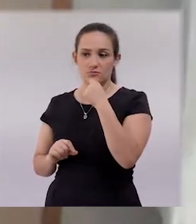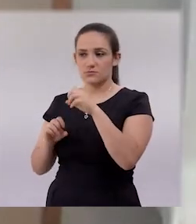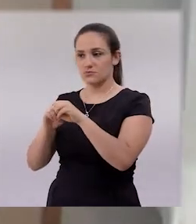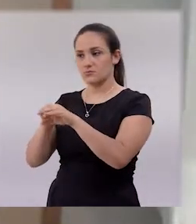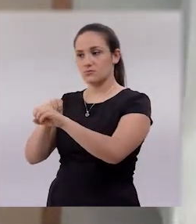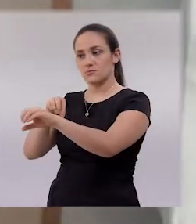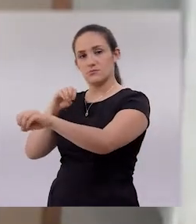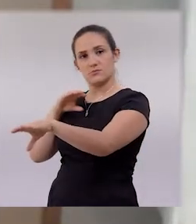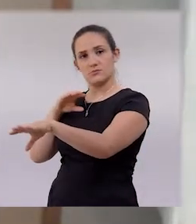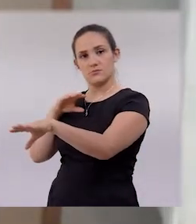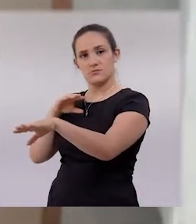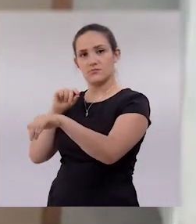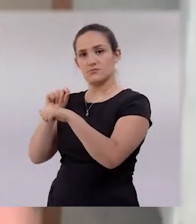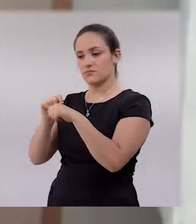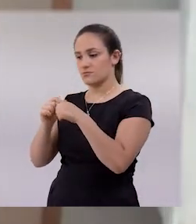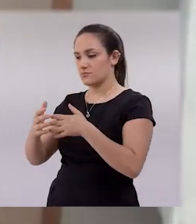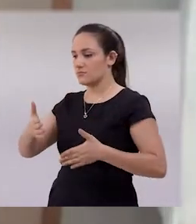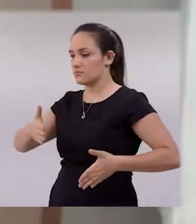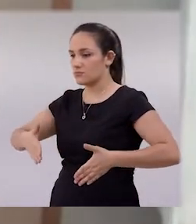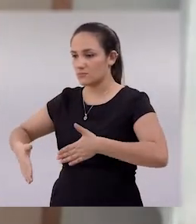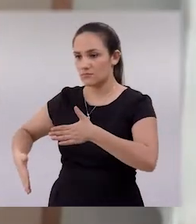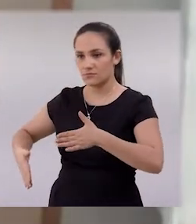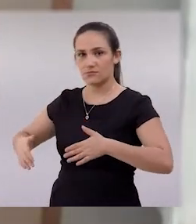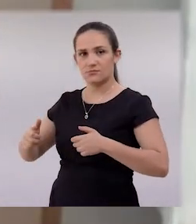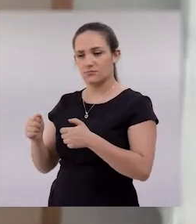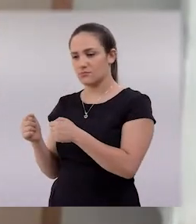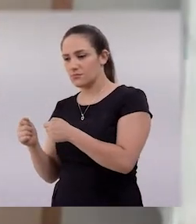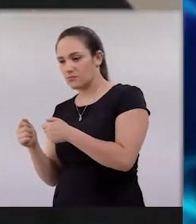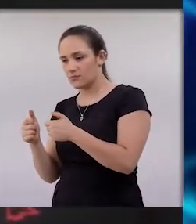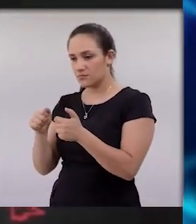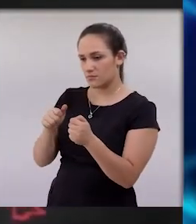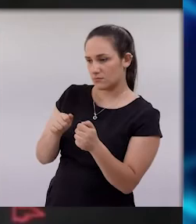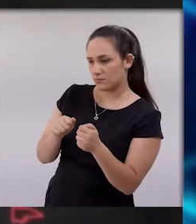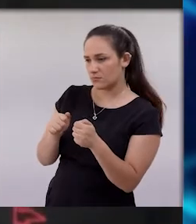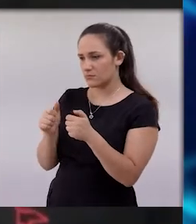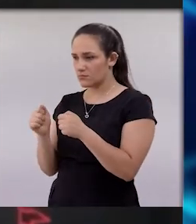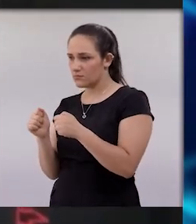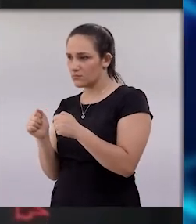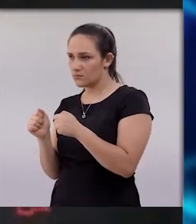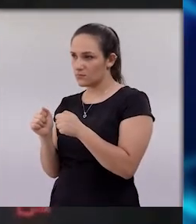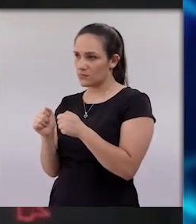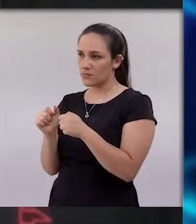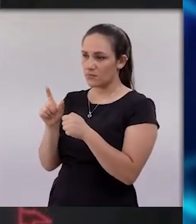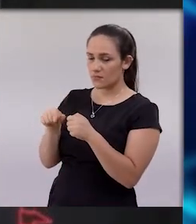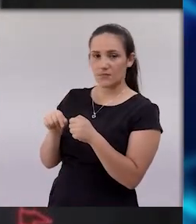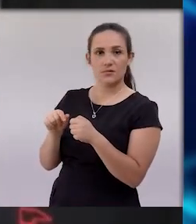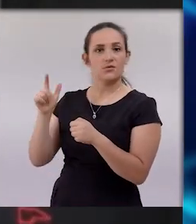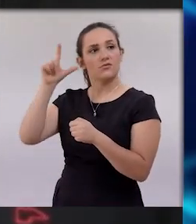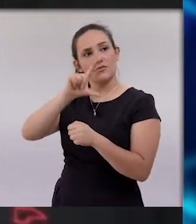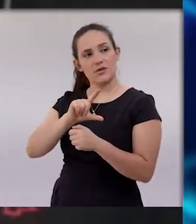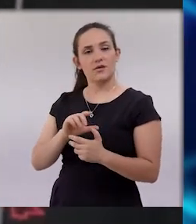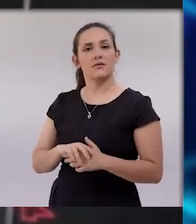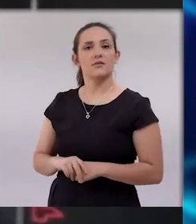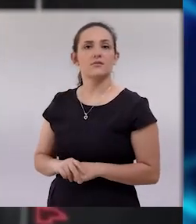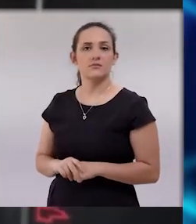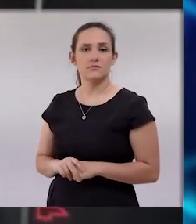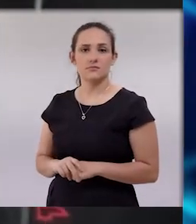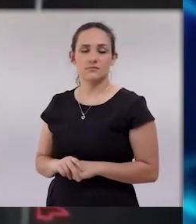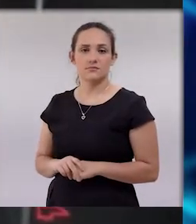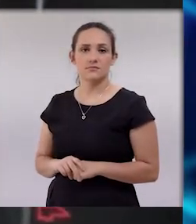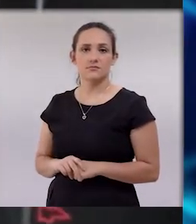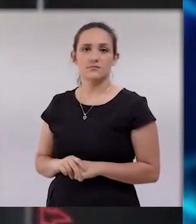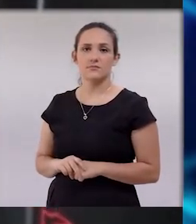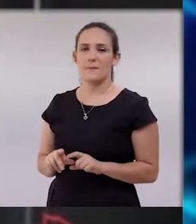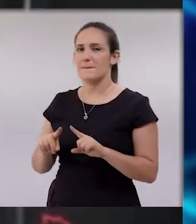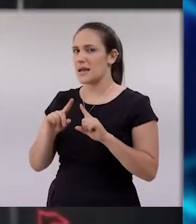controle remoto mesmo, como se fosse um grande videogame, para fazer a cirurgia no local. E a pergunta que